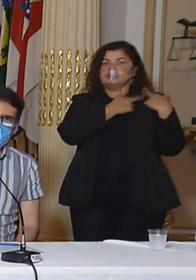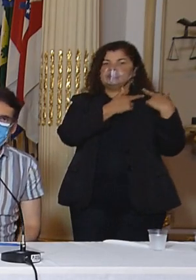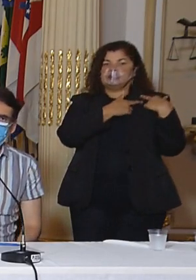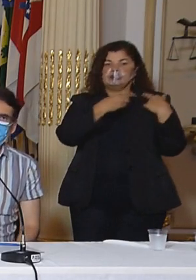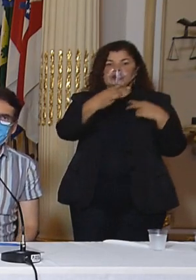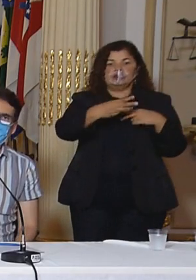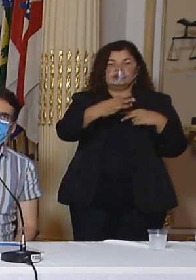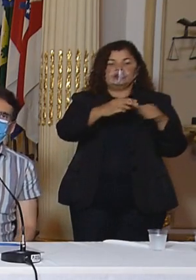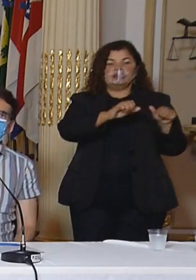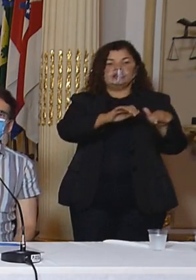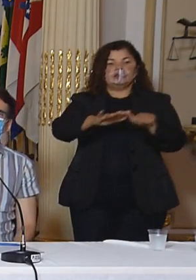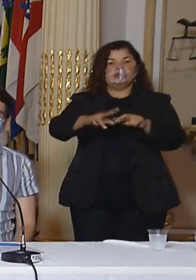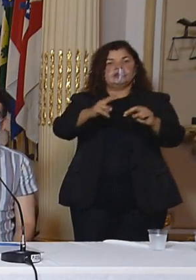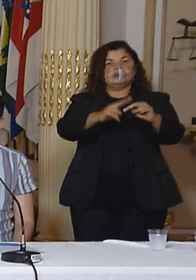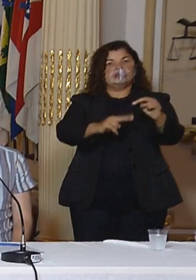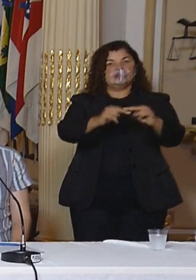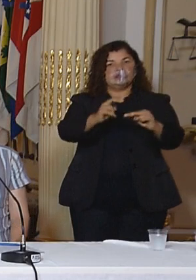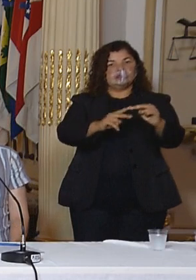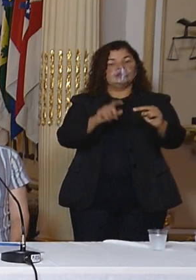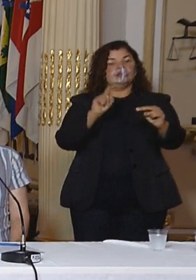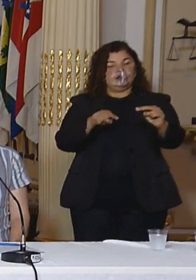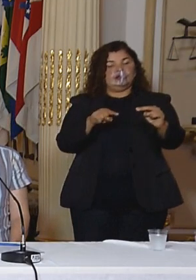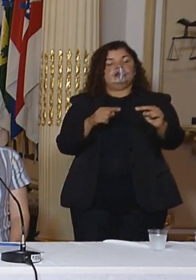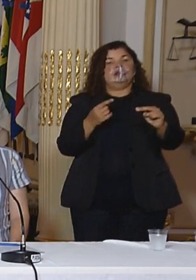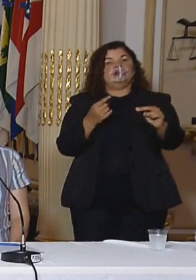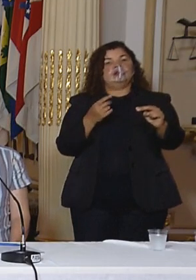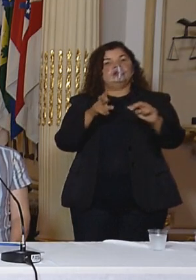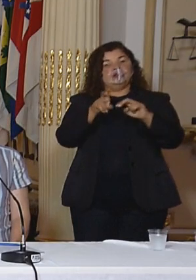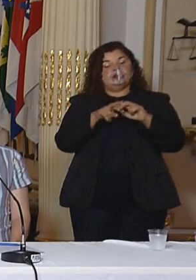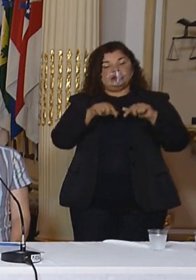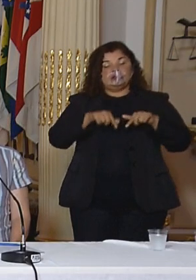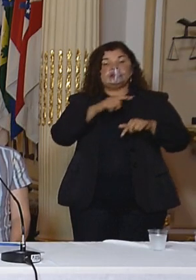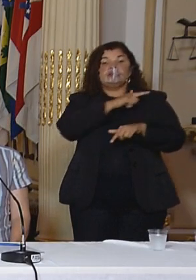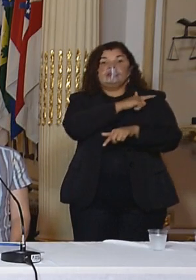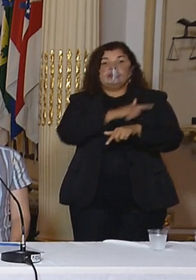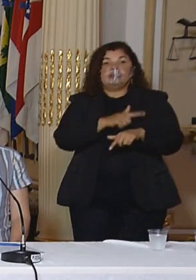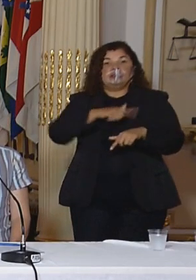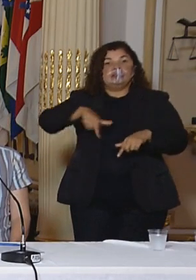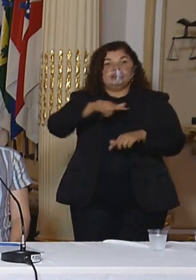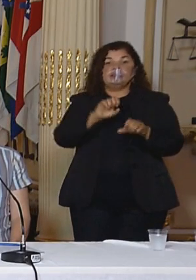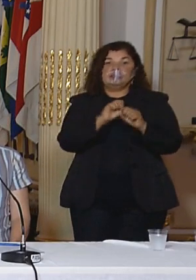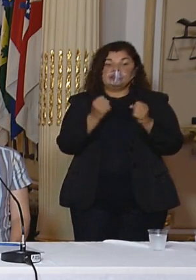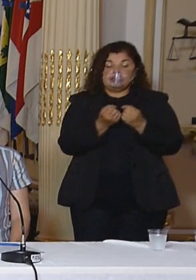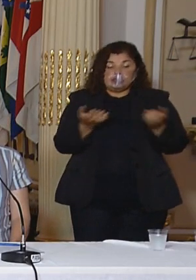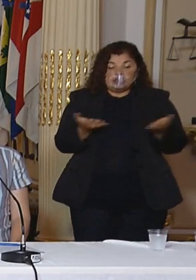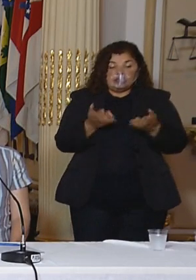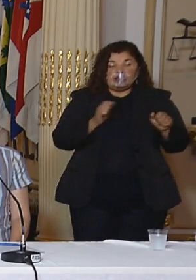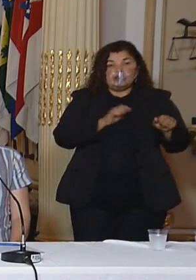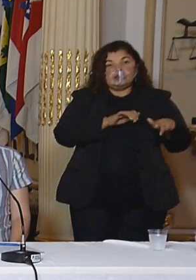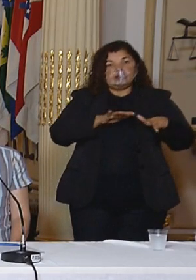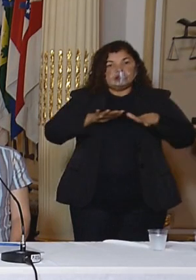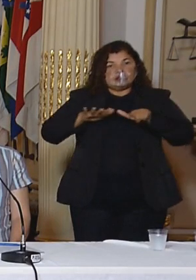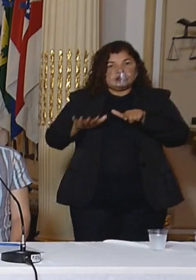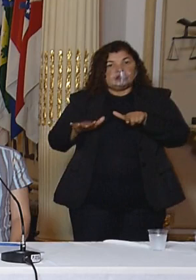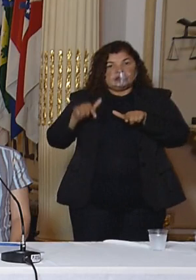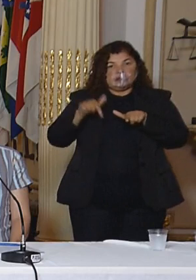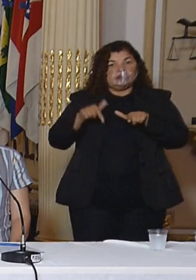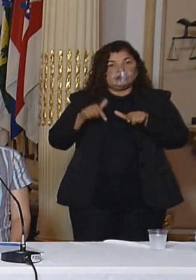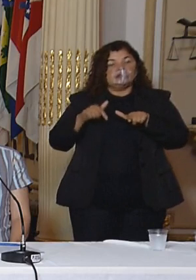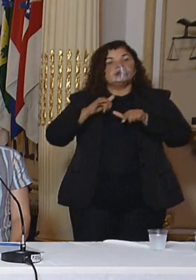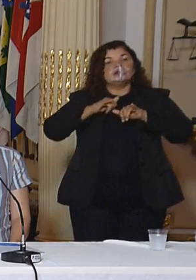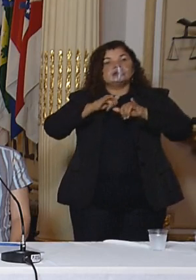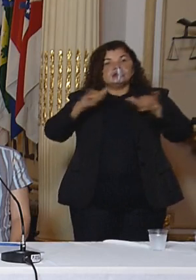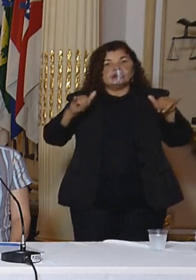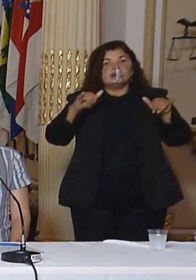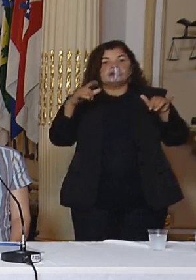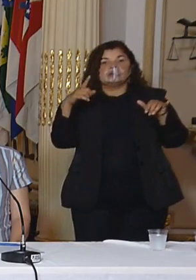junho será reflexo do comportamento da sociedade nesta semana em que a gente disse